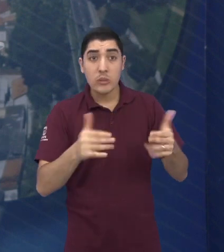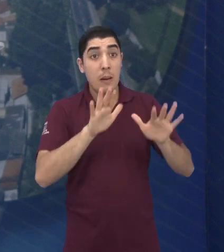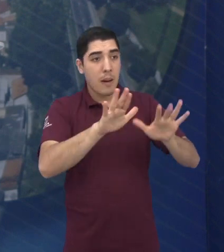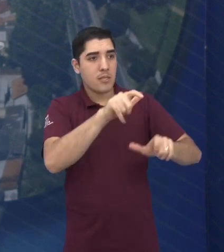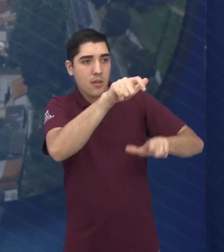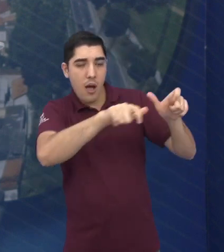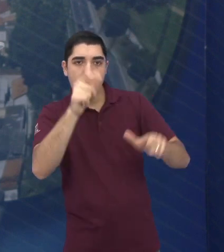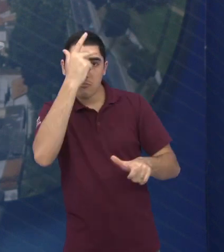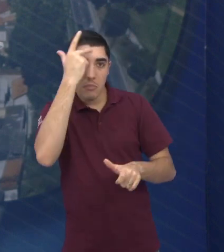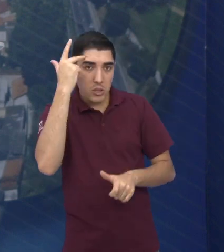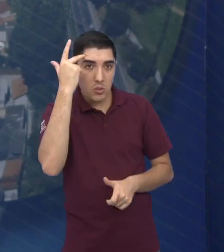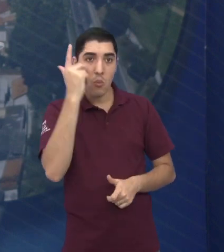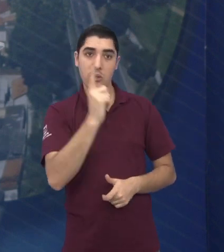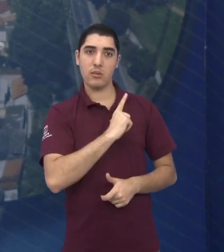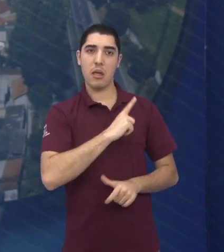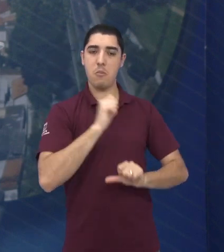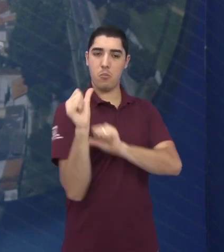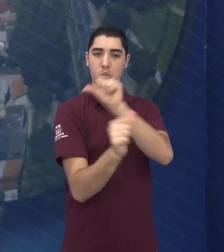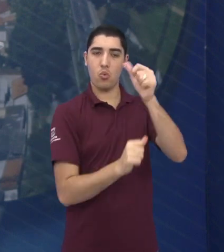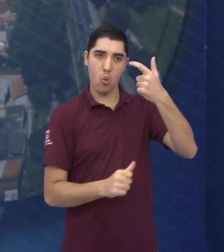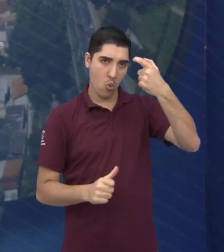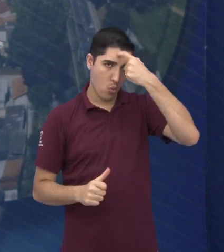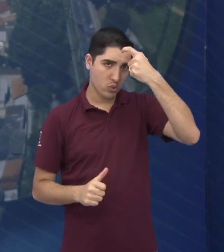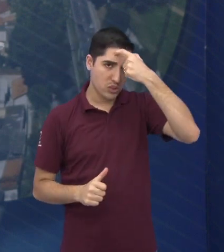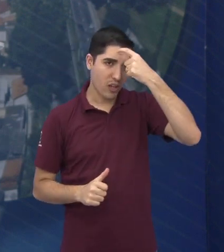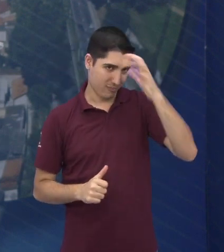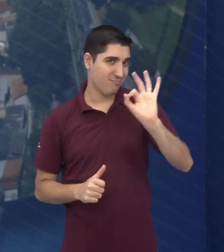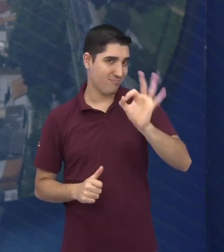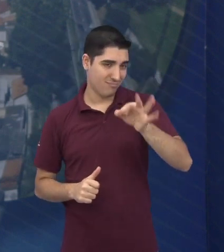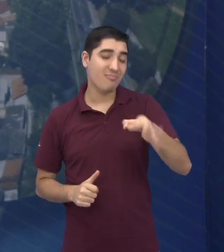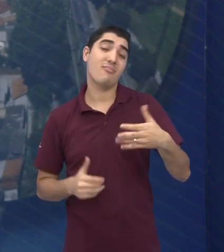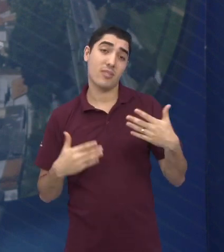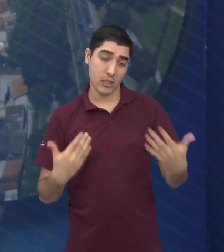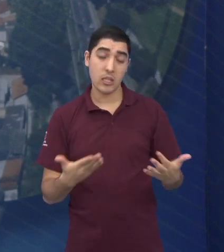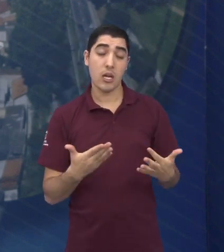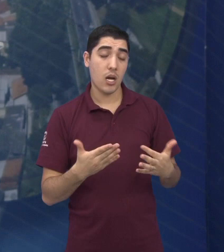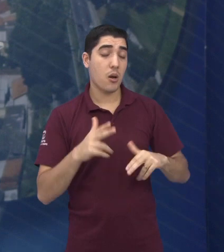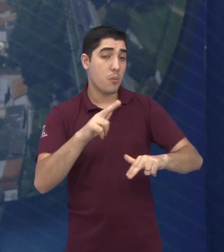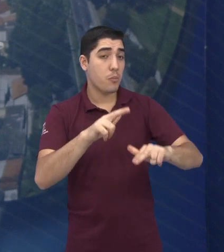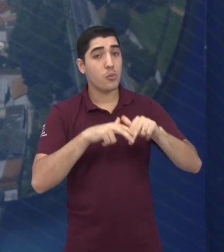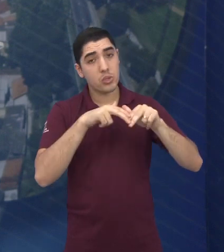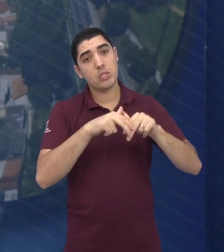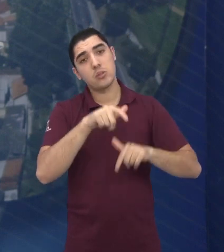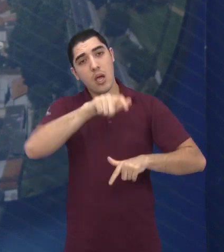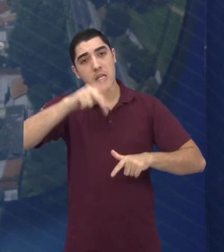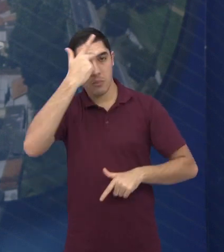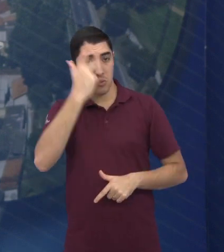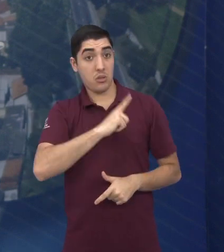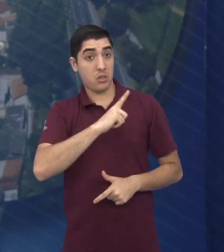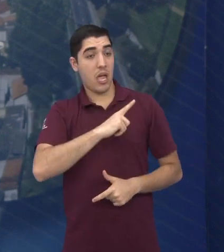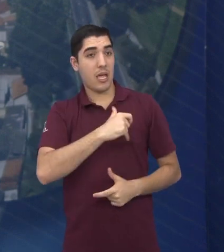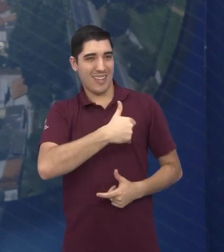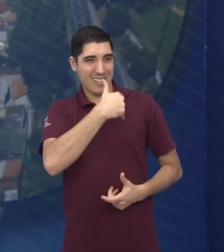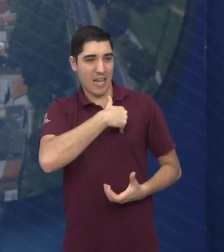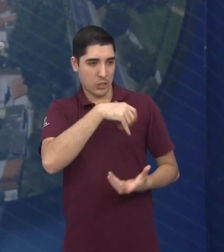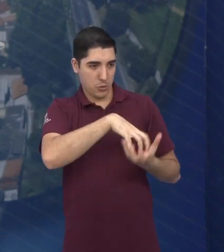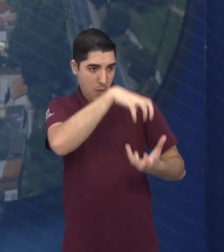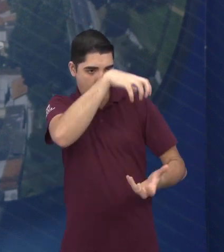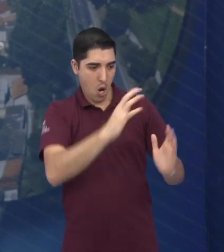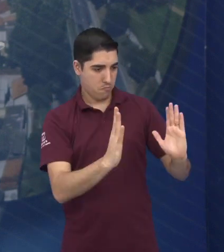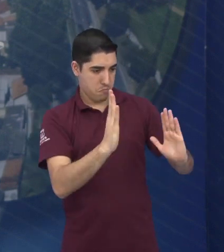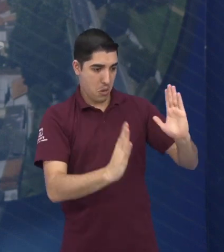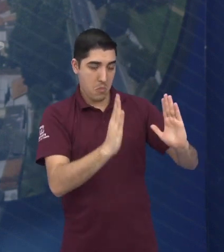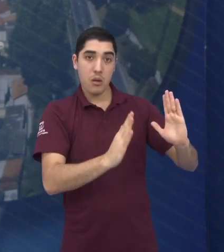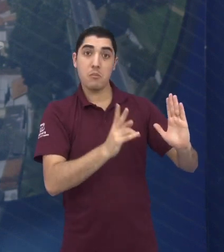também estão mais conscientes disso, né, e o reflexo são as pessoas vivendo mais, esse é um fator